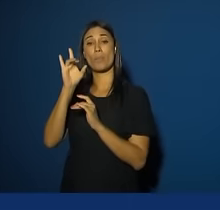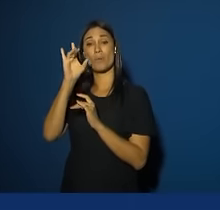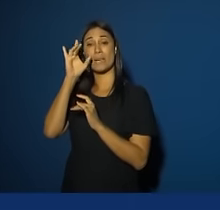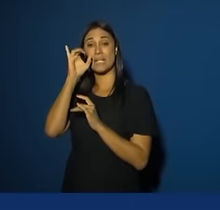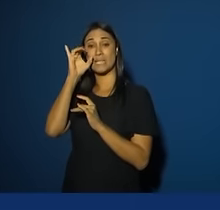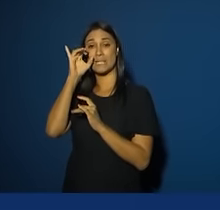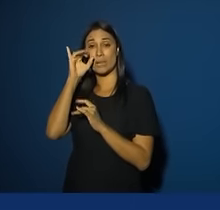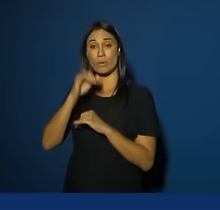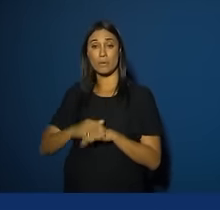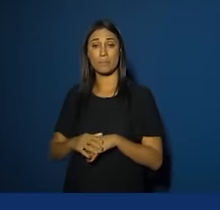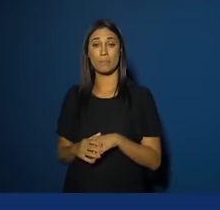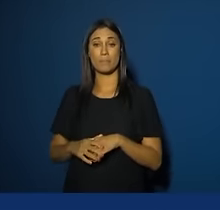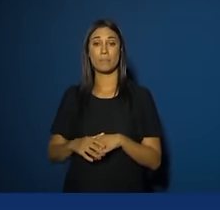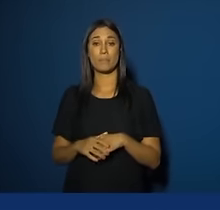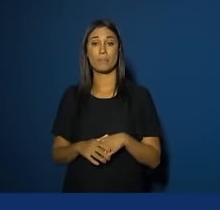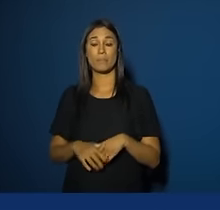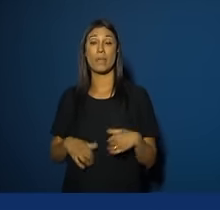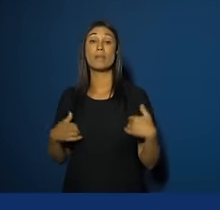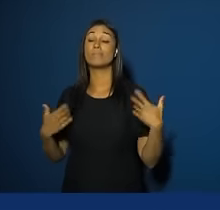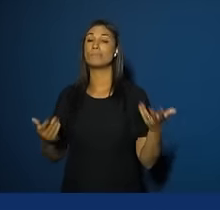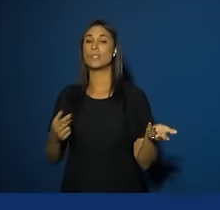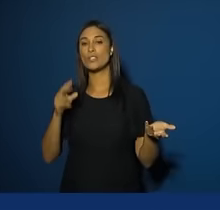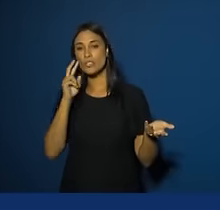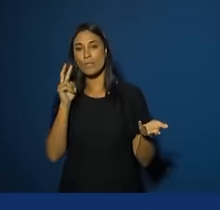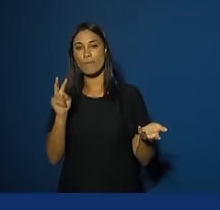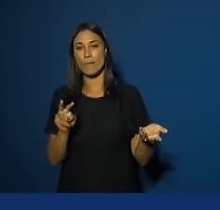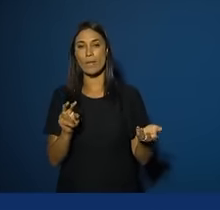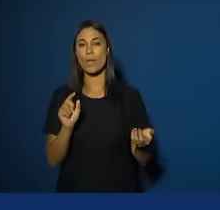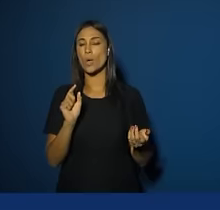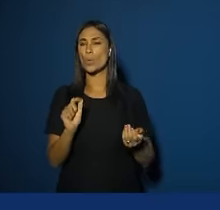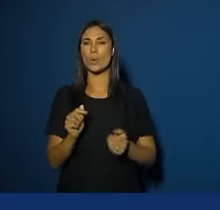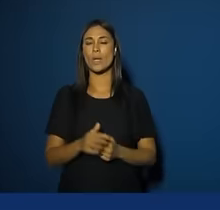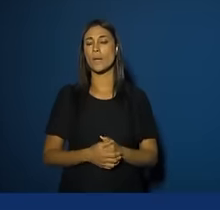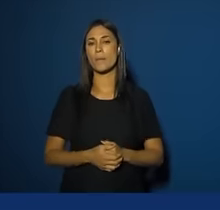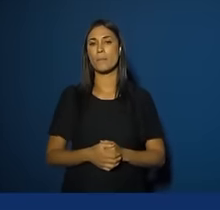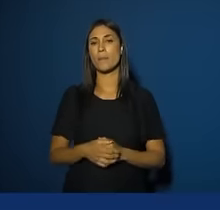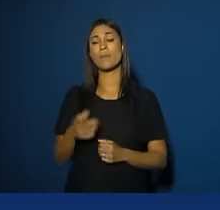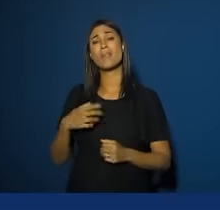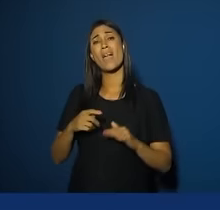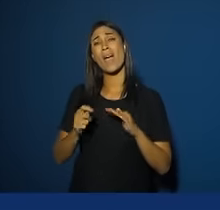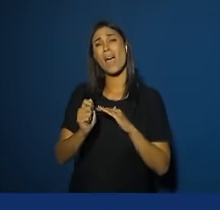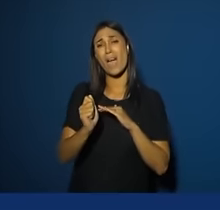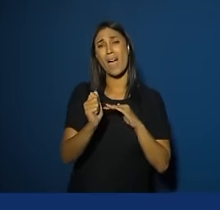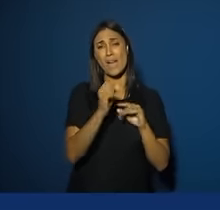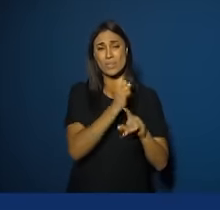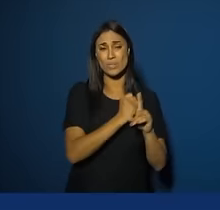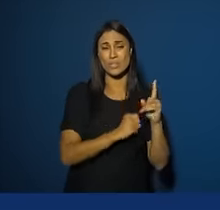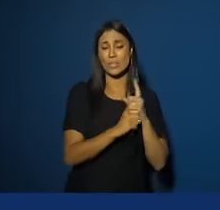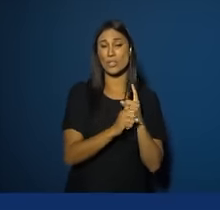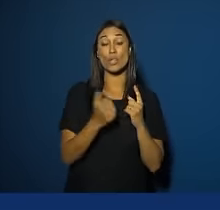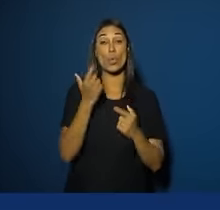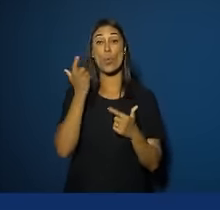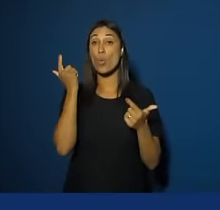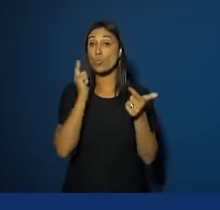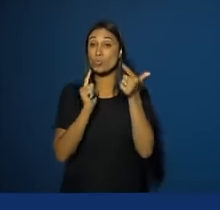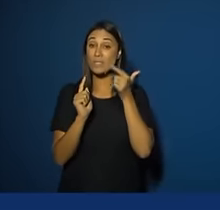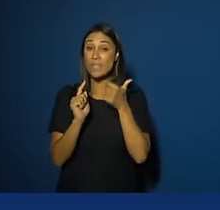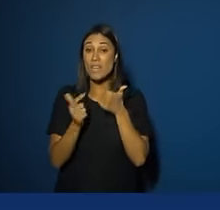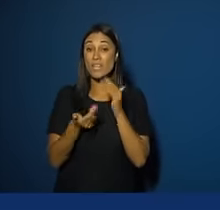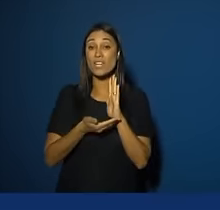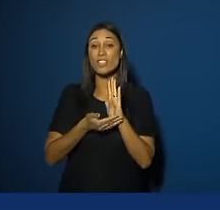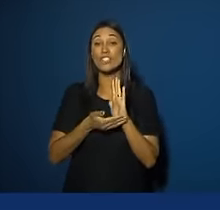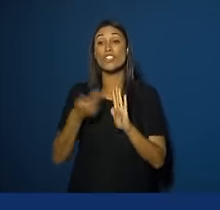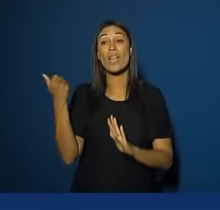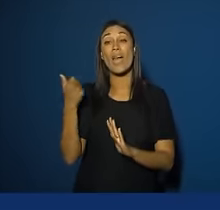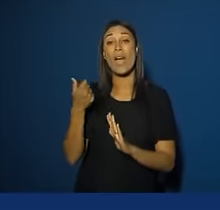Instagram, a gente está vendo uma questão que a sociedade, os reguladores, não estão conseguindo tirar o